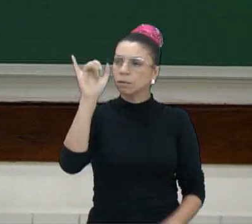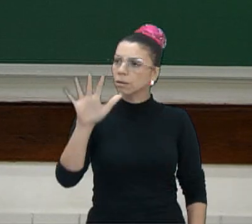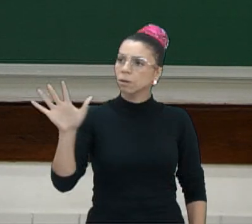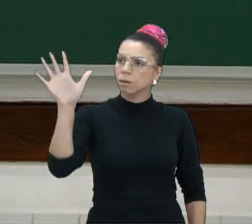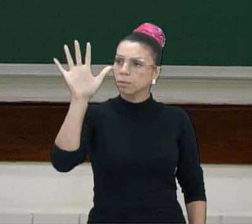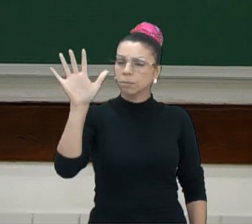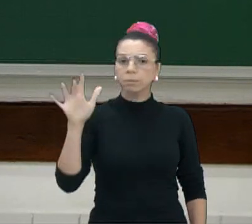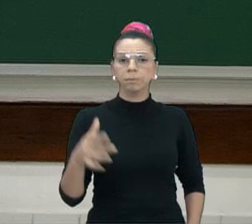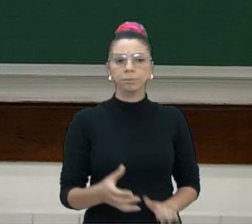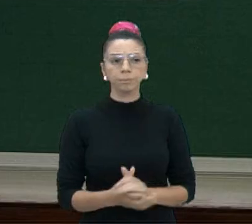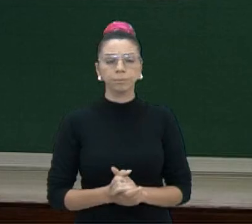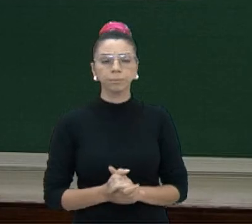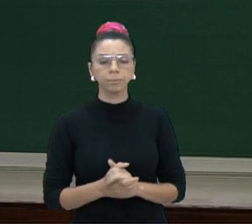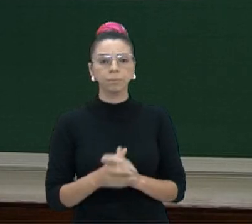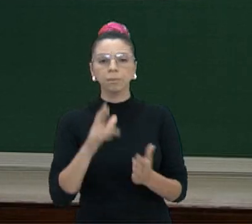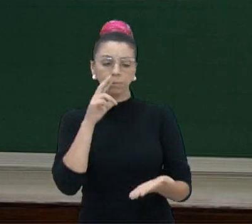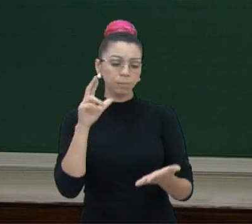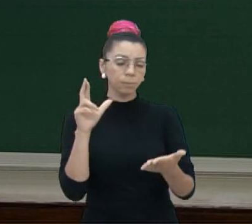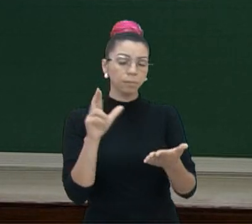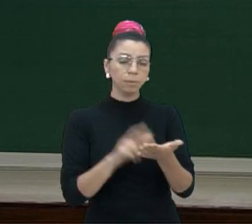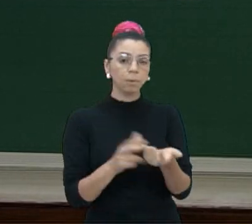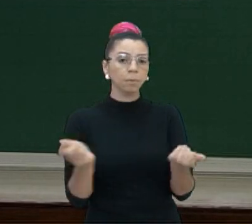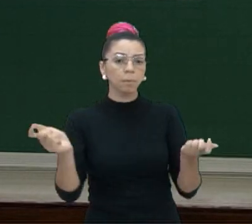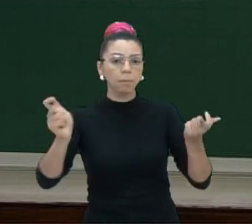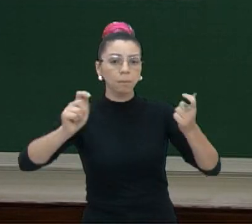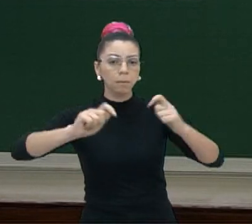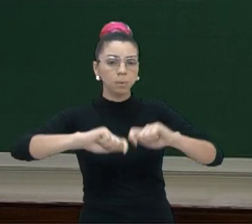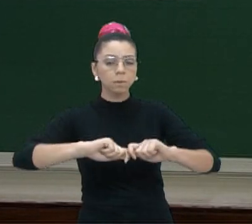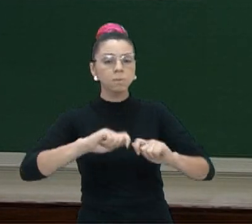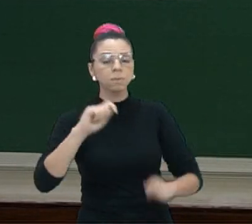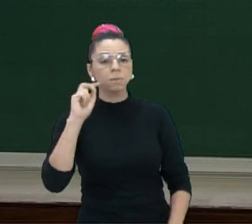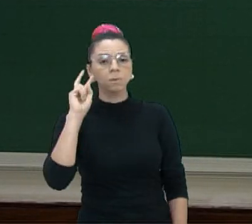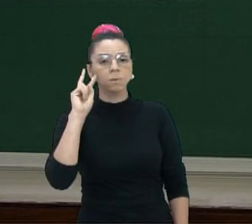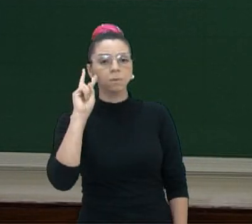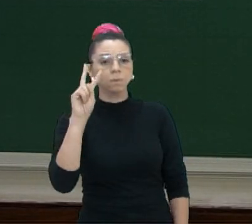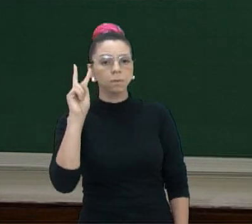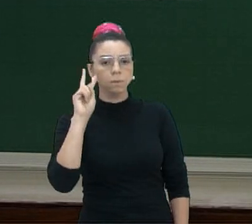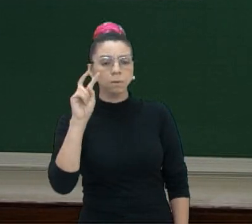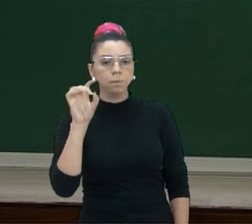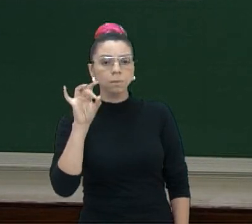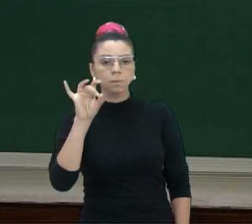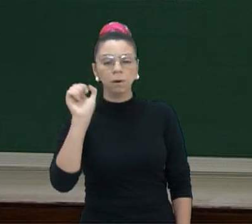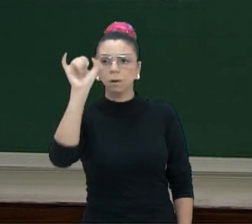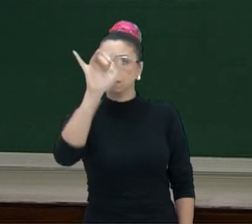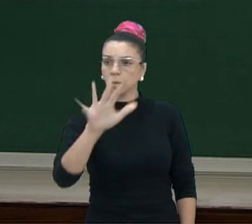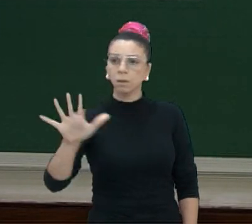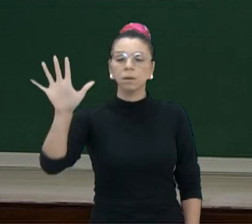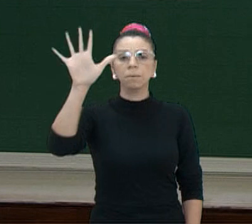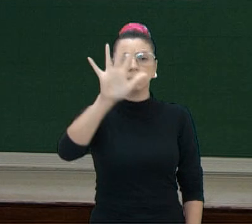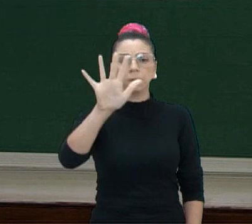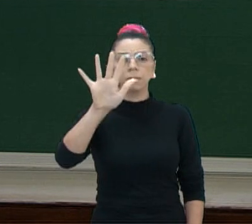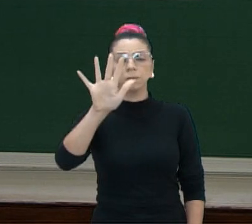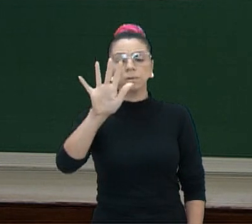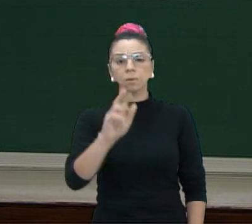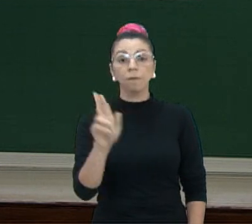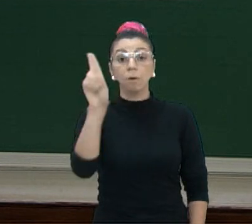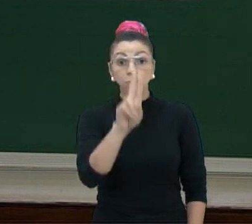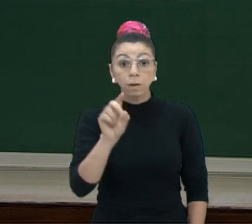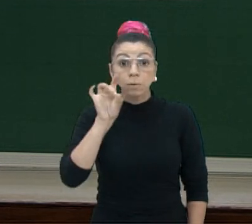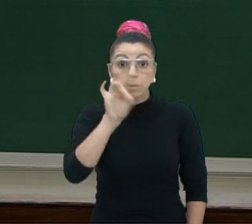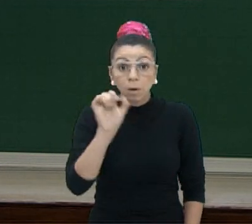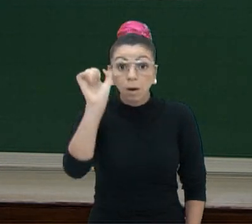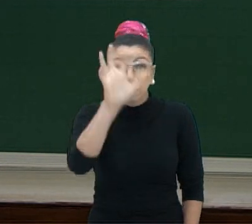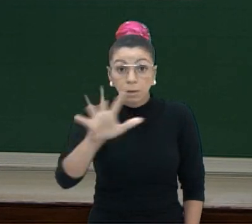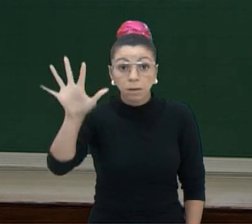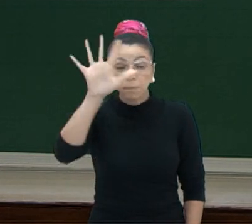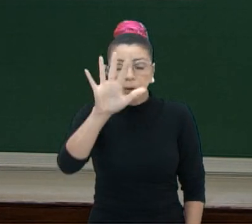vão responder? O que é necessário para contarmos uma história somente com imagens? Vou dar um tempinho